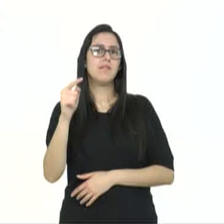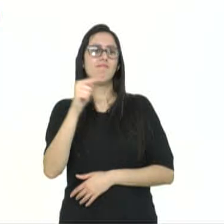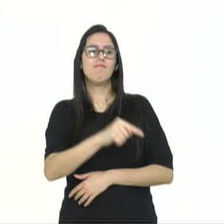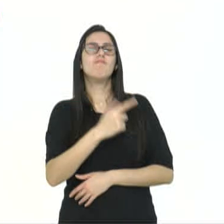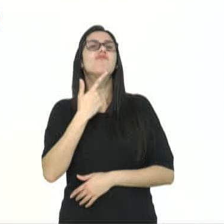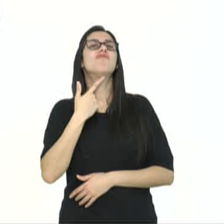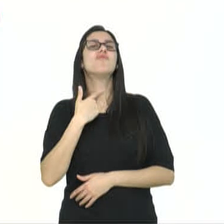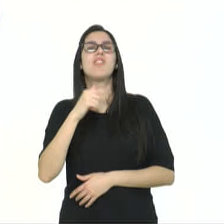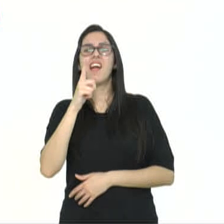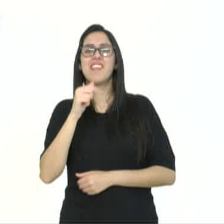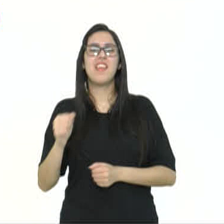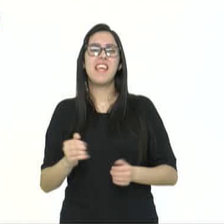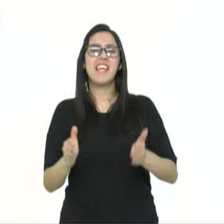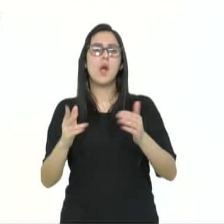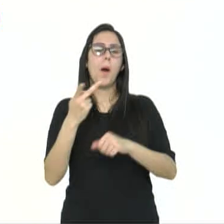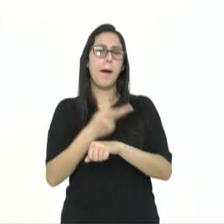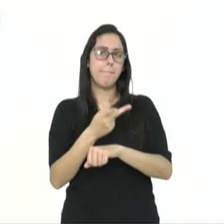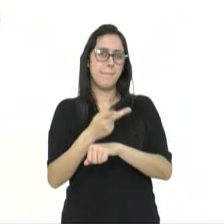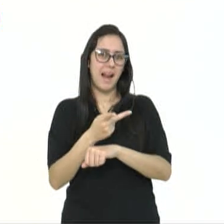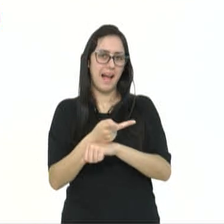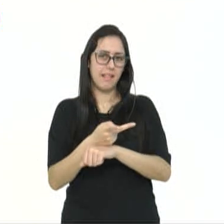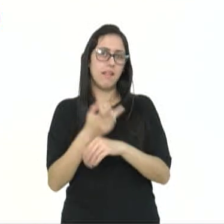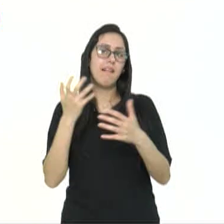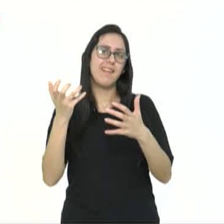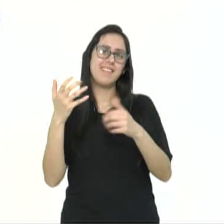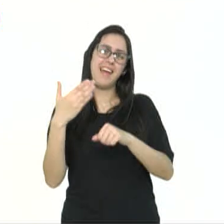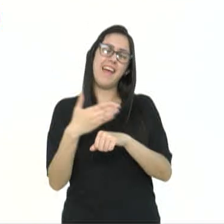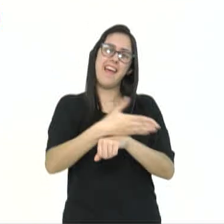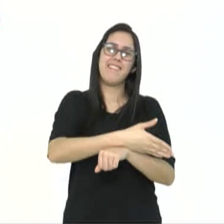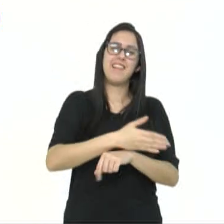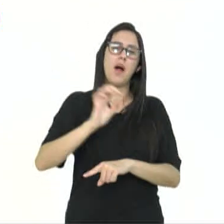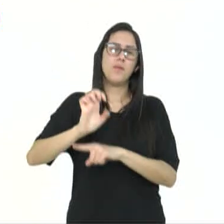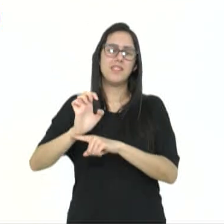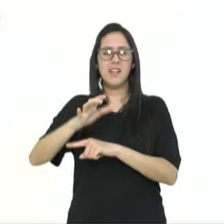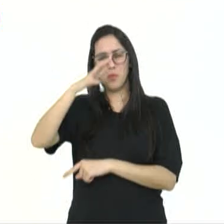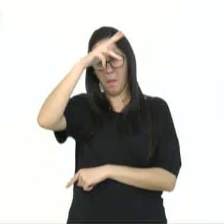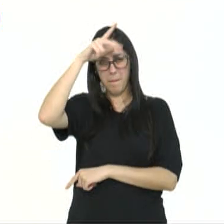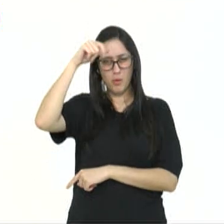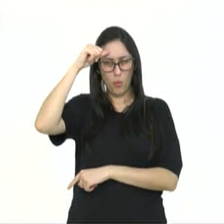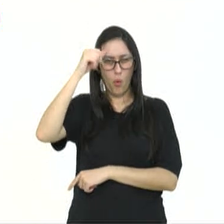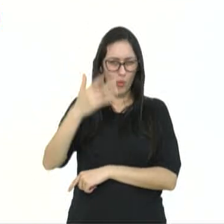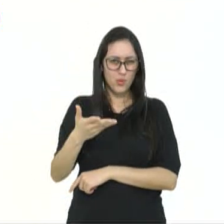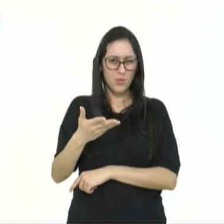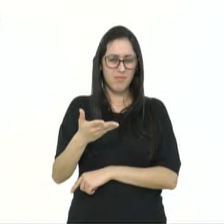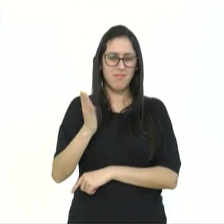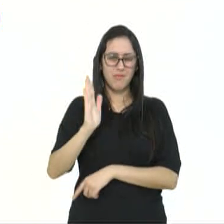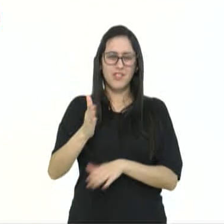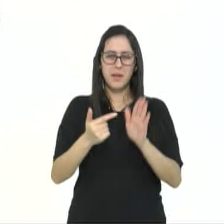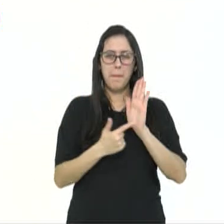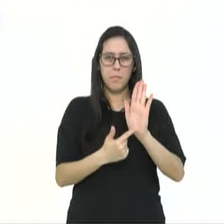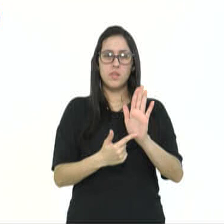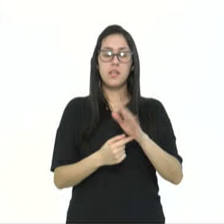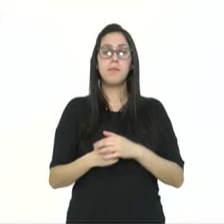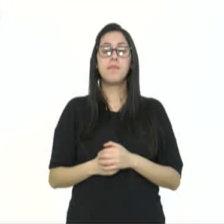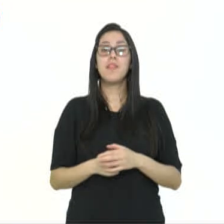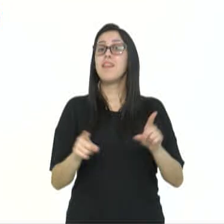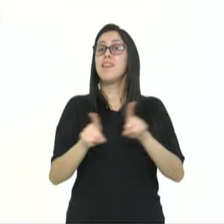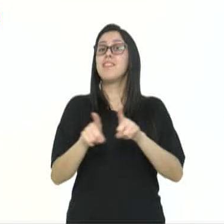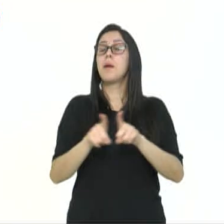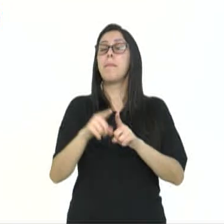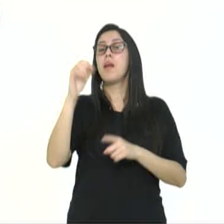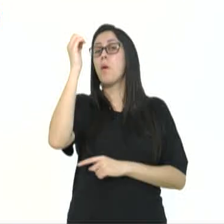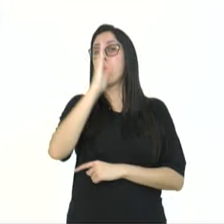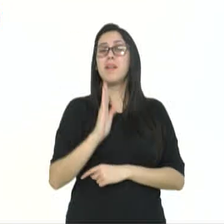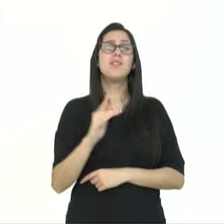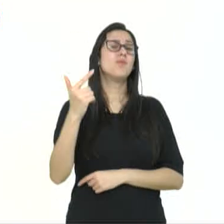que dava acesso às províncias do interior, do Mato Grosso, como eu já mostrei para vocês. Além disso, o Brasil não tinha nenhum